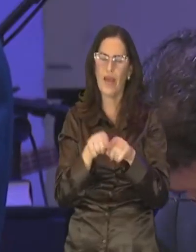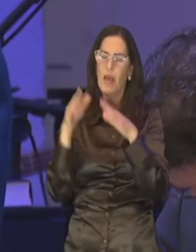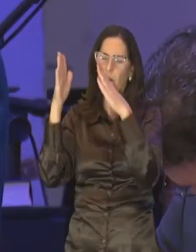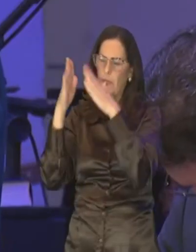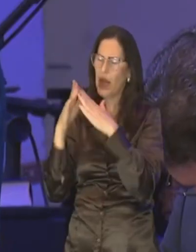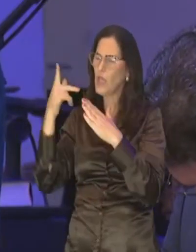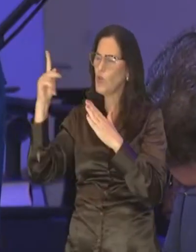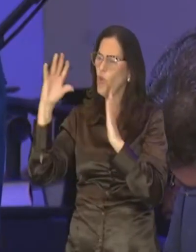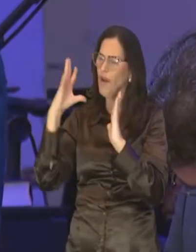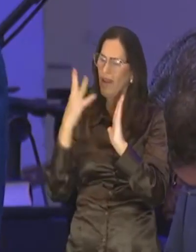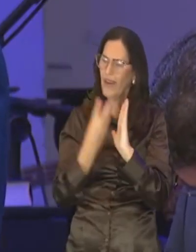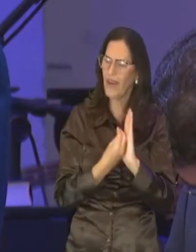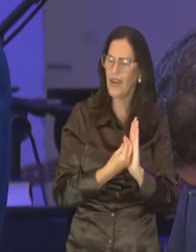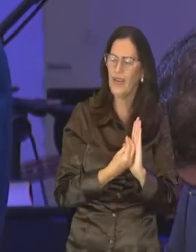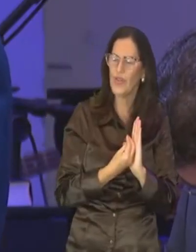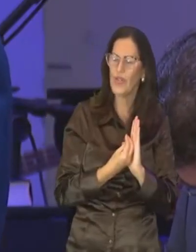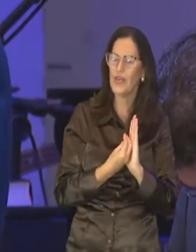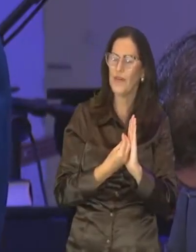Tua igreja.